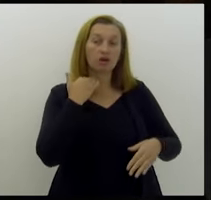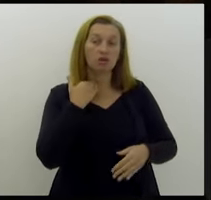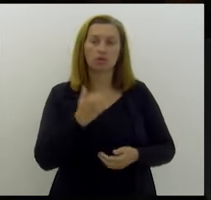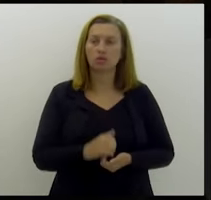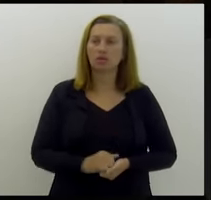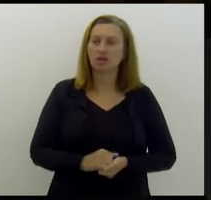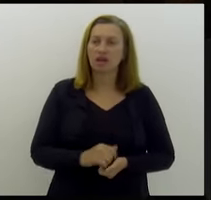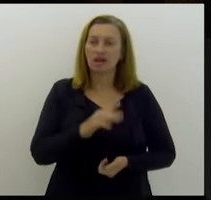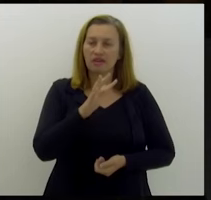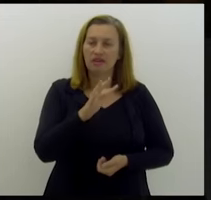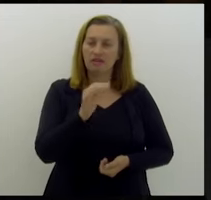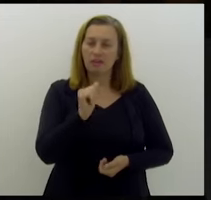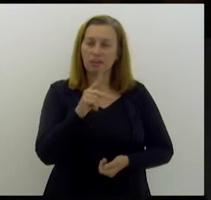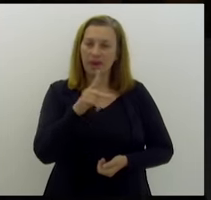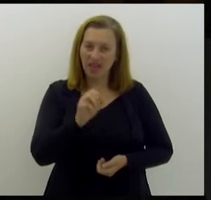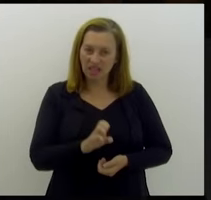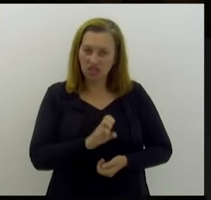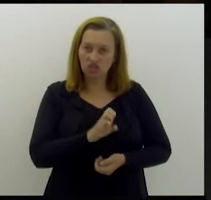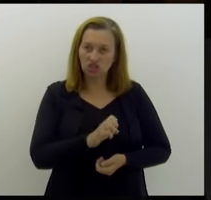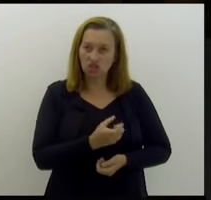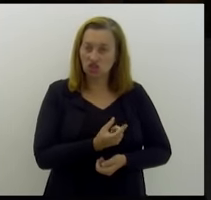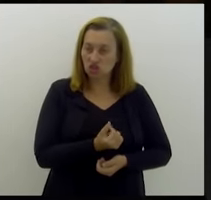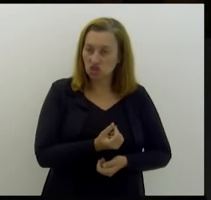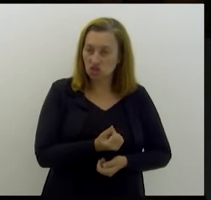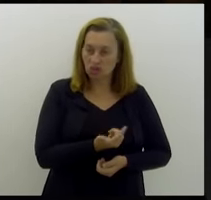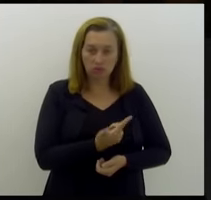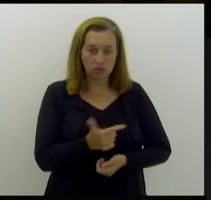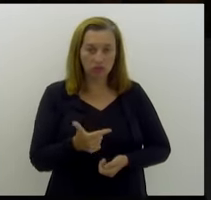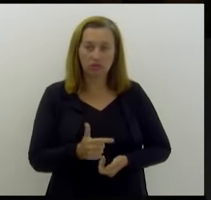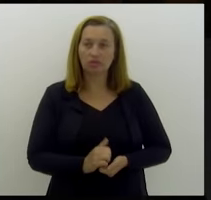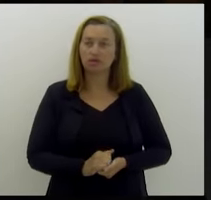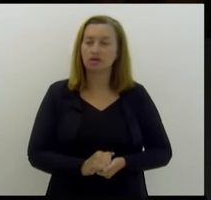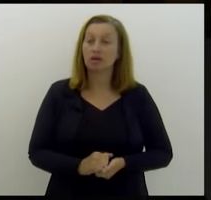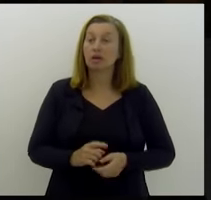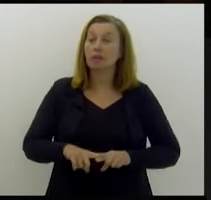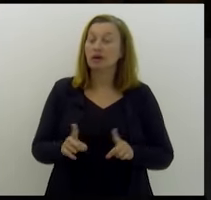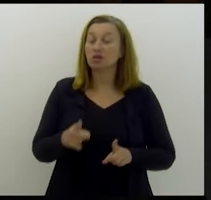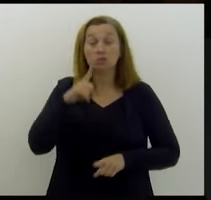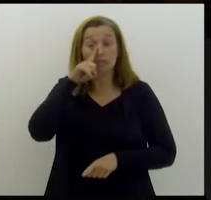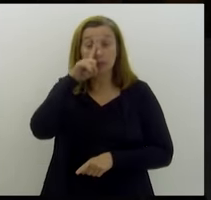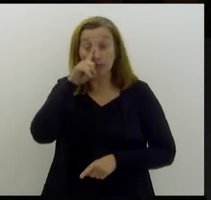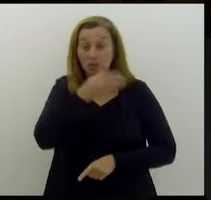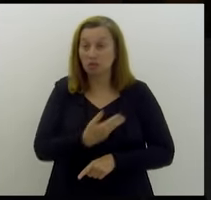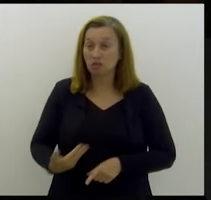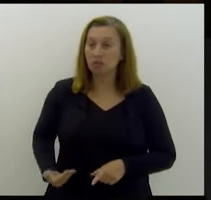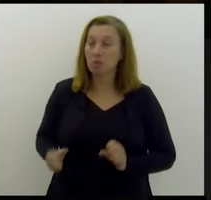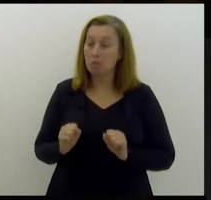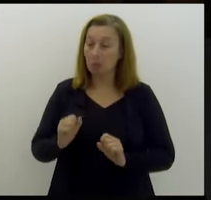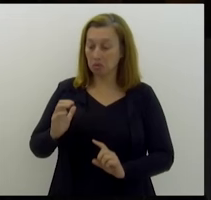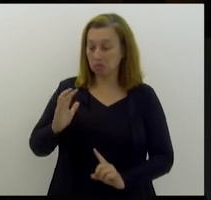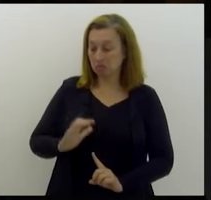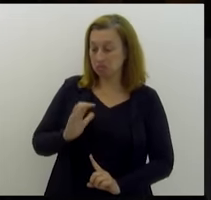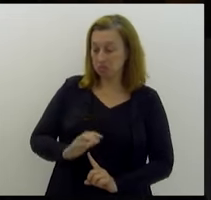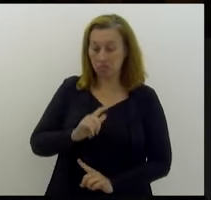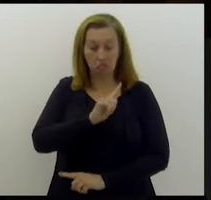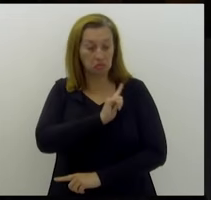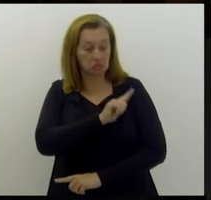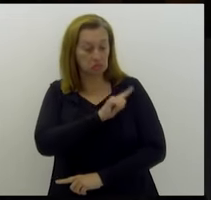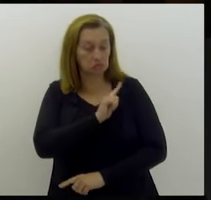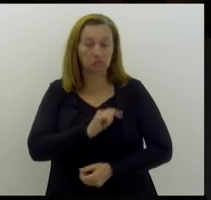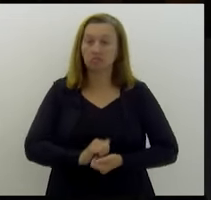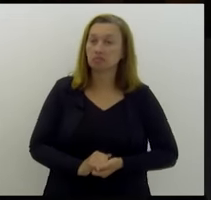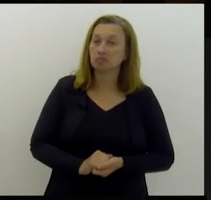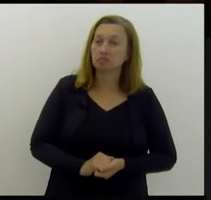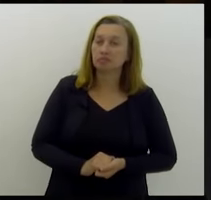dinheiro mas o risco do mecanismo que o governador quer criar é que ele pode inibir o gestor de executar aquele orçamento no